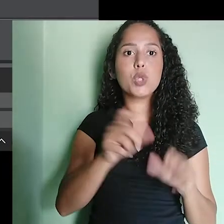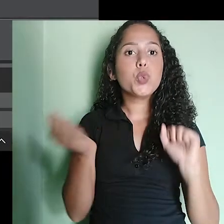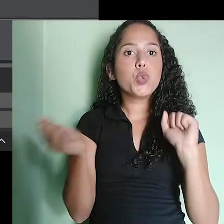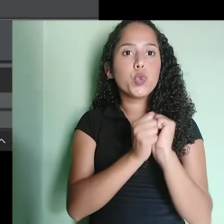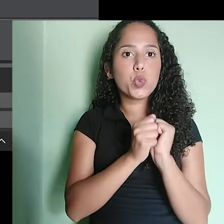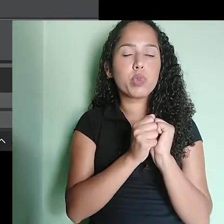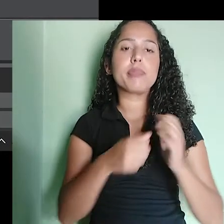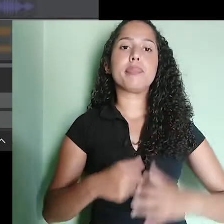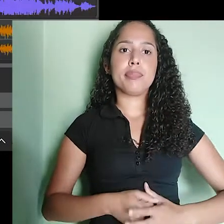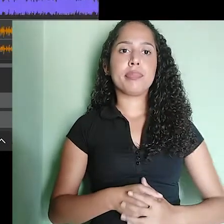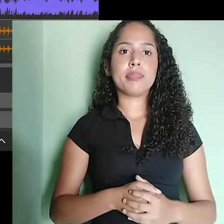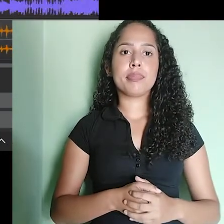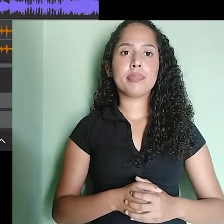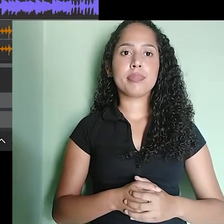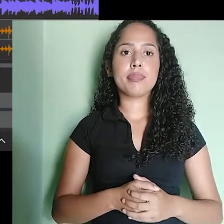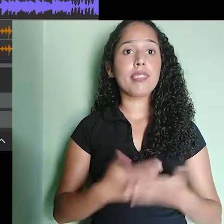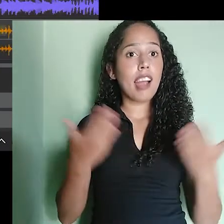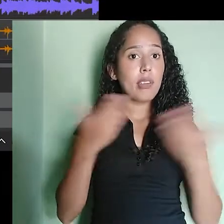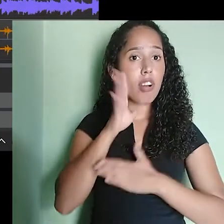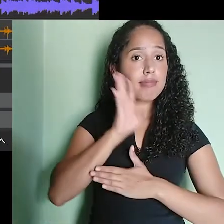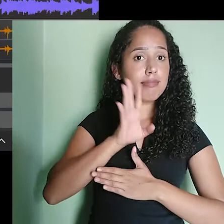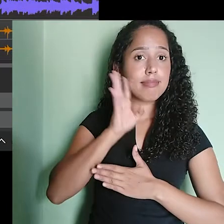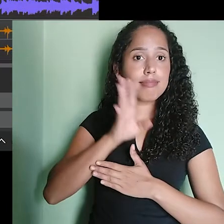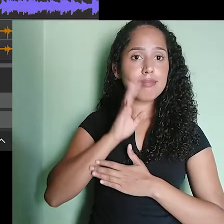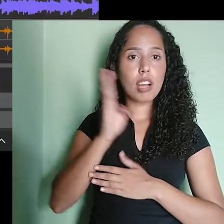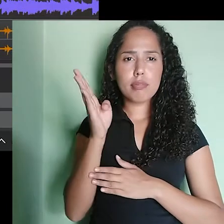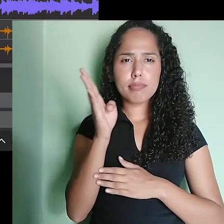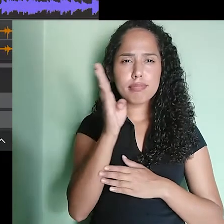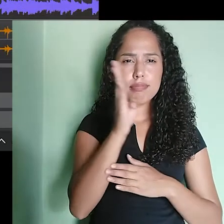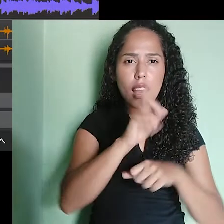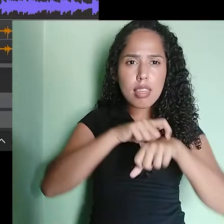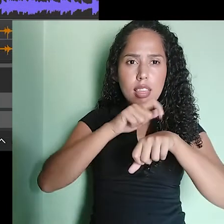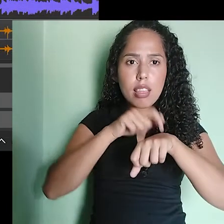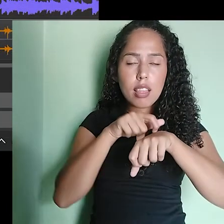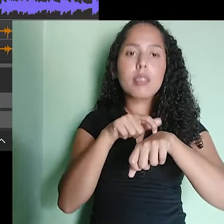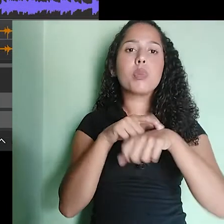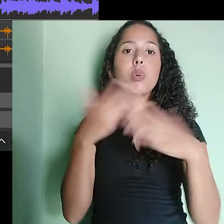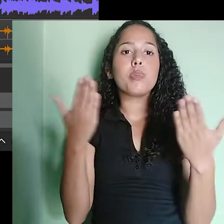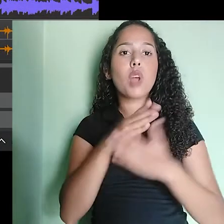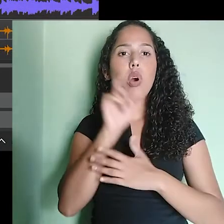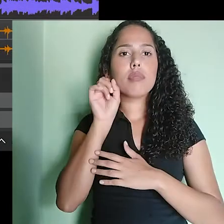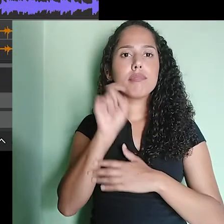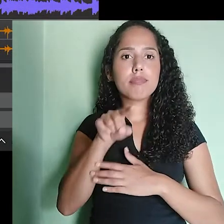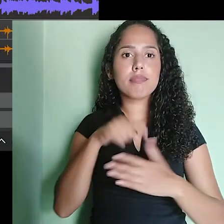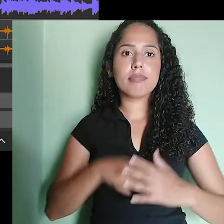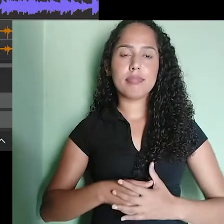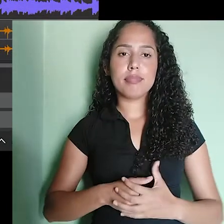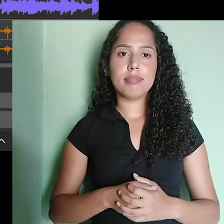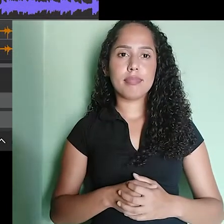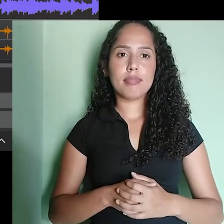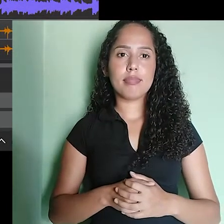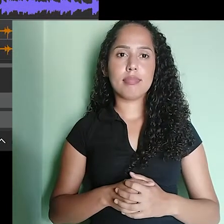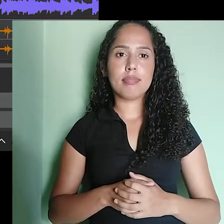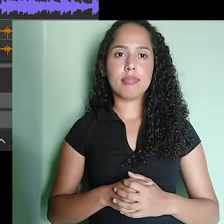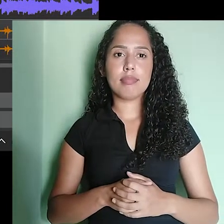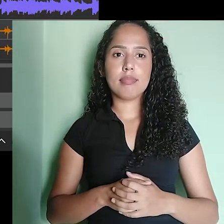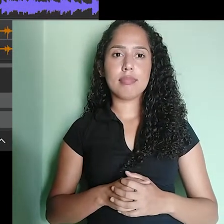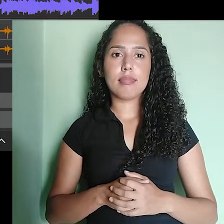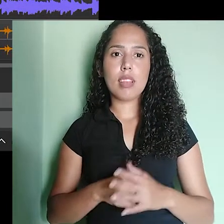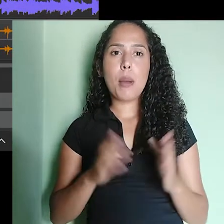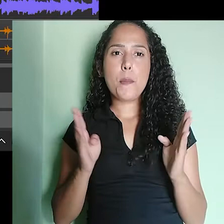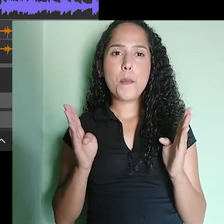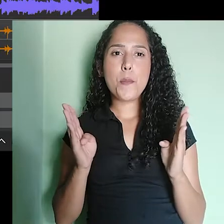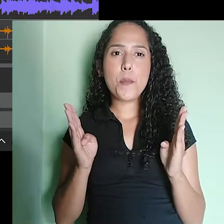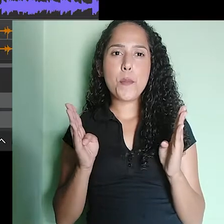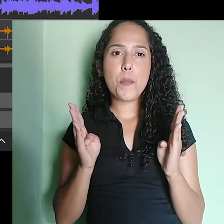todas selecionadas. E agora, olha só que legal, a barra de tempo está ali, eu clico aqui, ó, e vou diminuindo, tá vendo? Todas